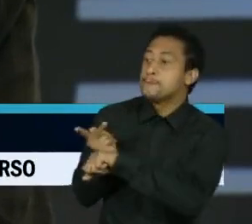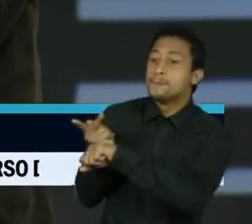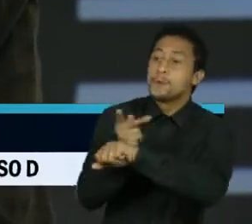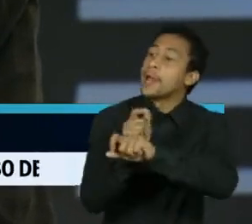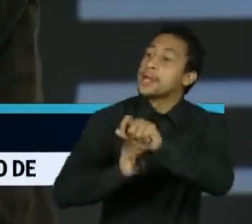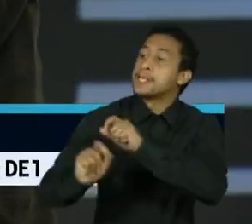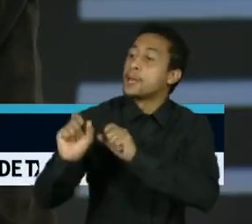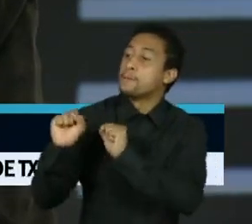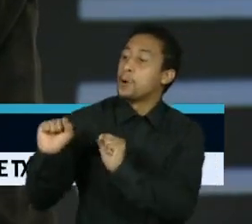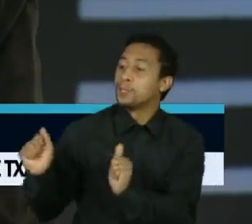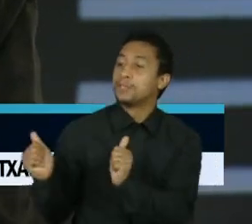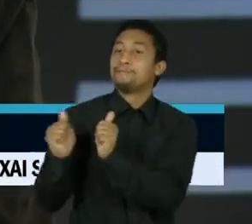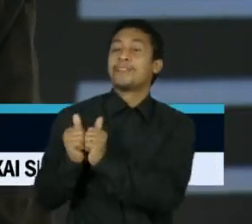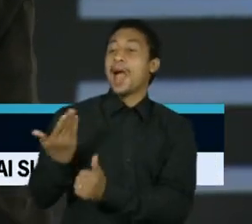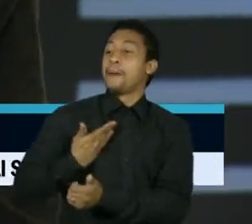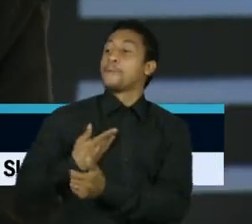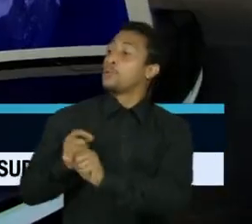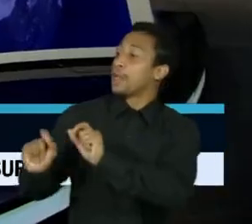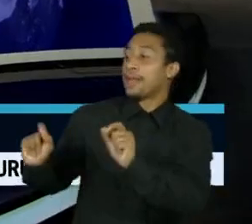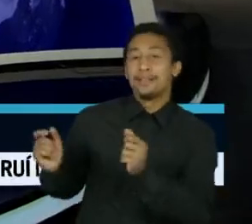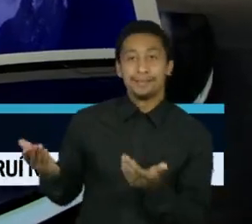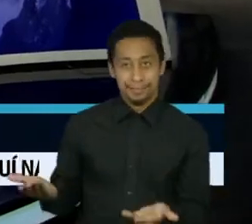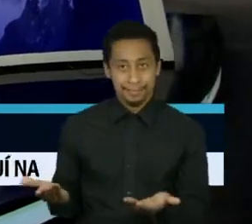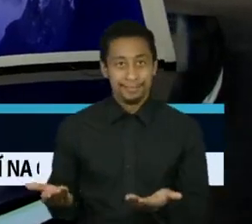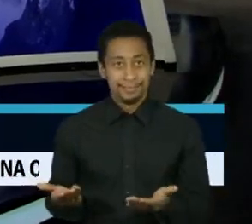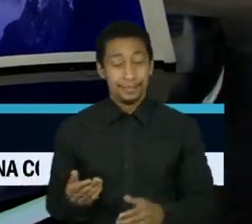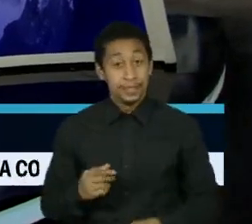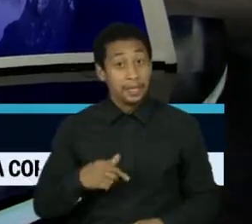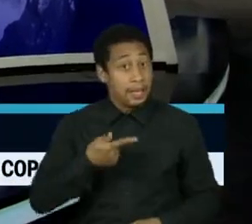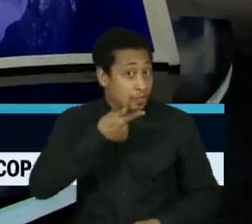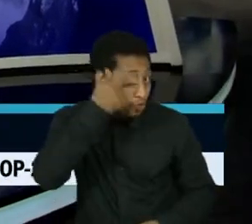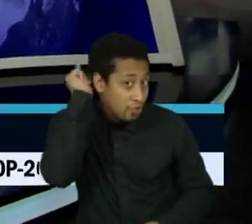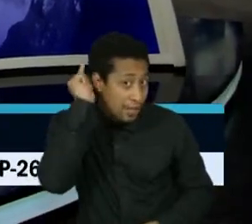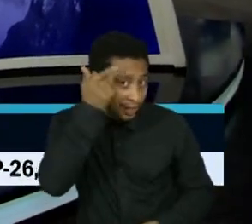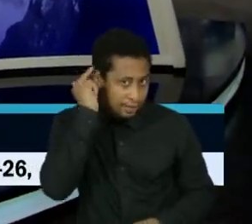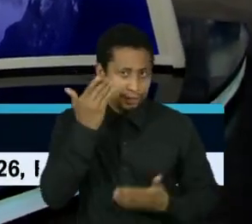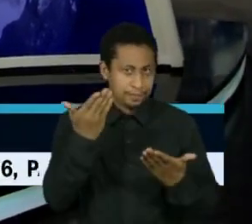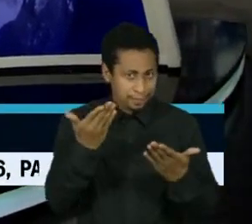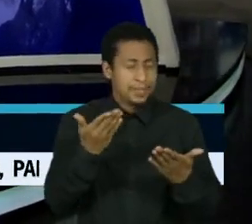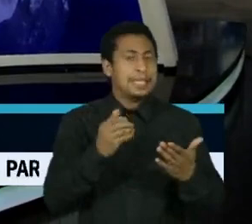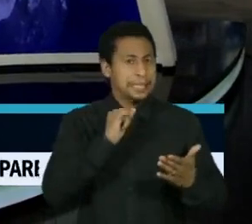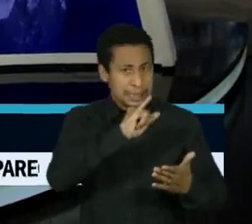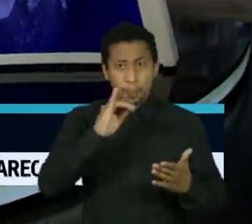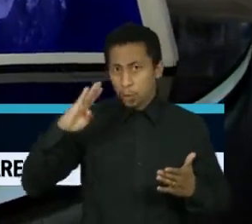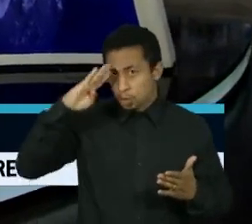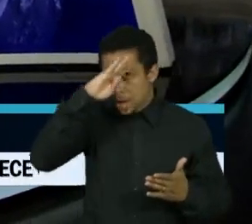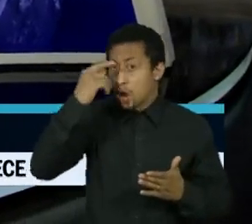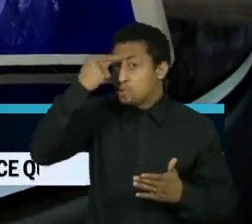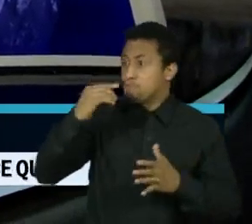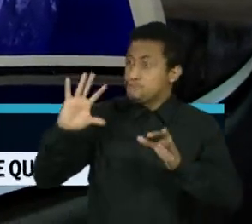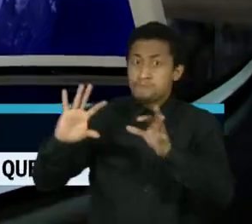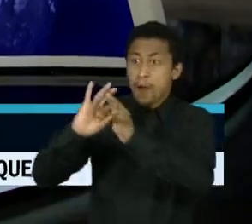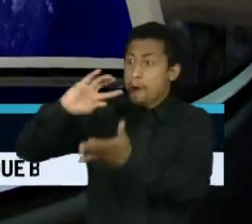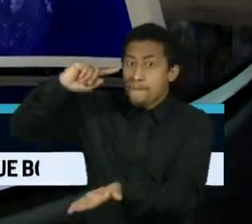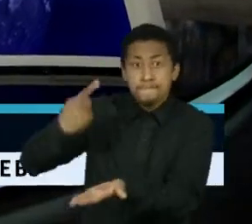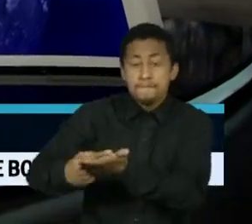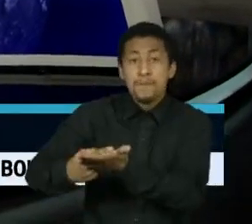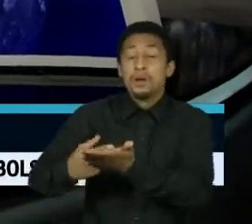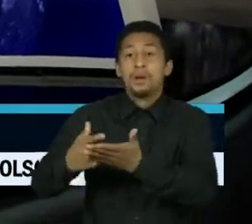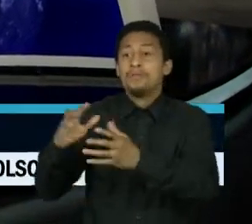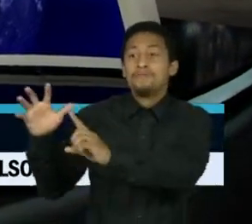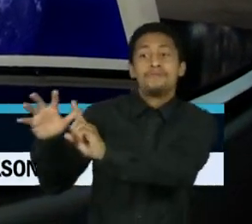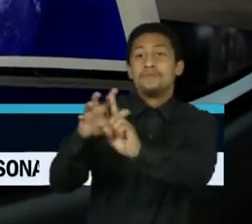importante para dizer que é amigo dele. Gessner, na sua opinião, qual seria o impacto de uma aliança entre esses dois ultraconservadores